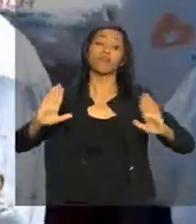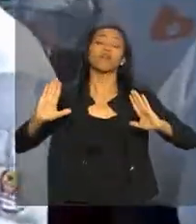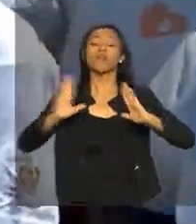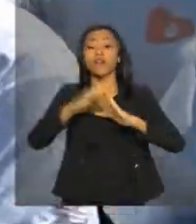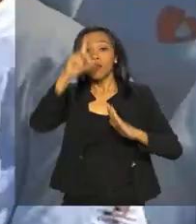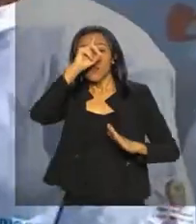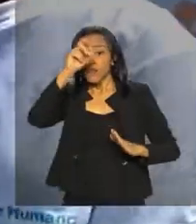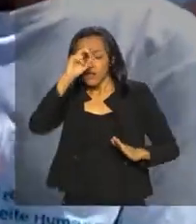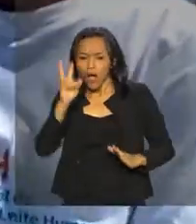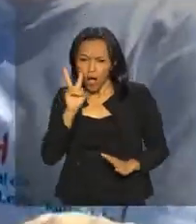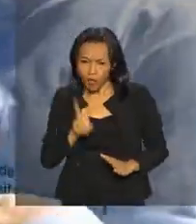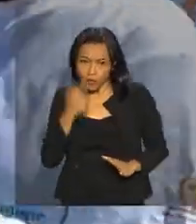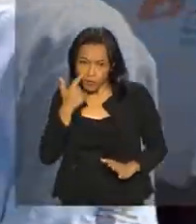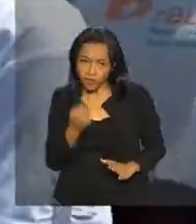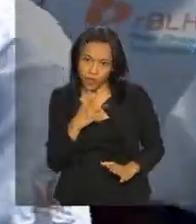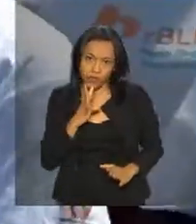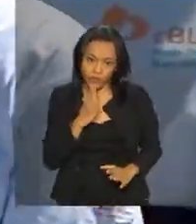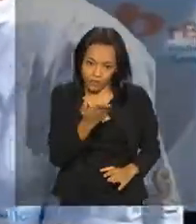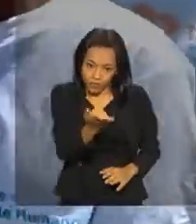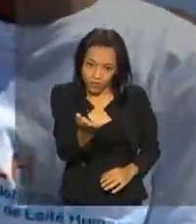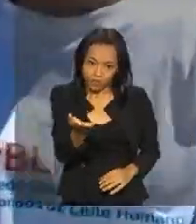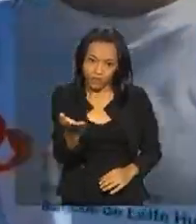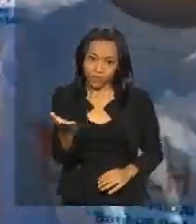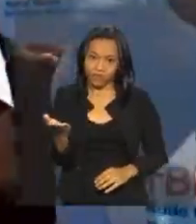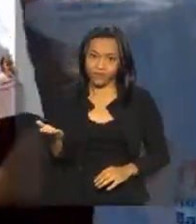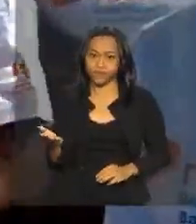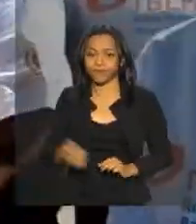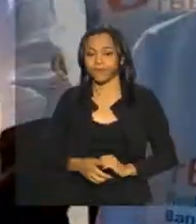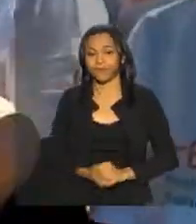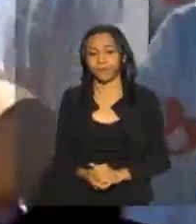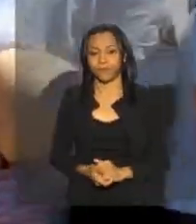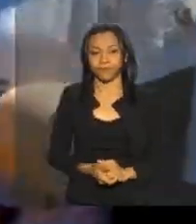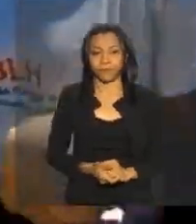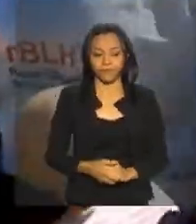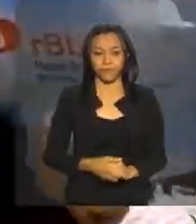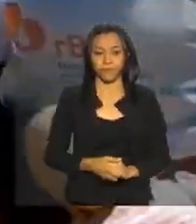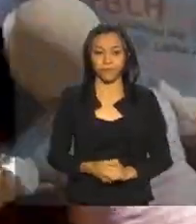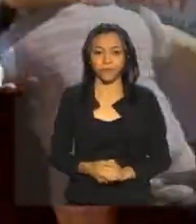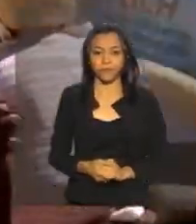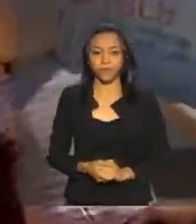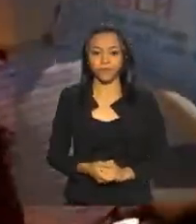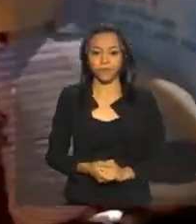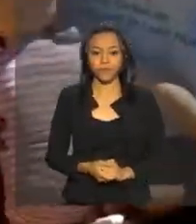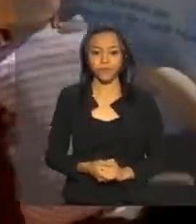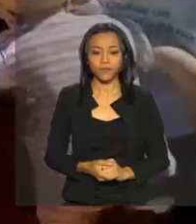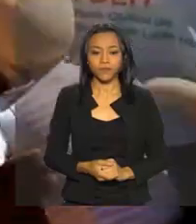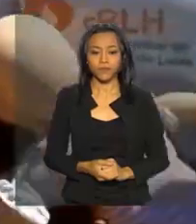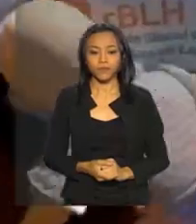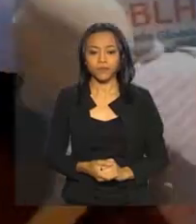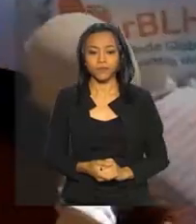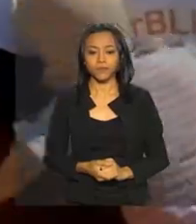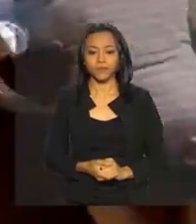leite. Vou mostrar aqui um pouquinho para vocês. Aos pacientes do Ministério da Saúde, está aqui.